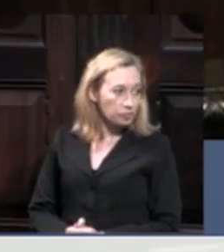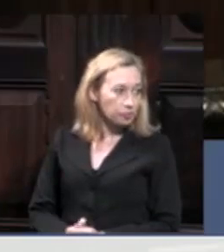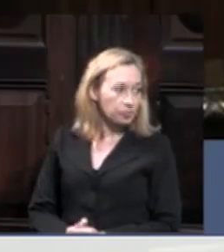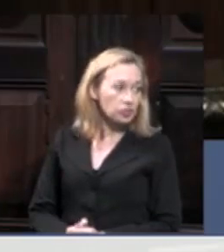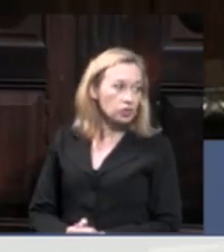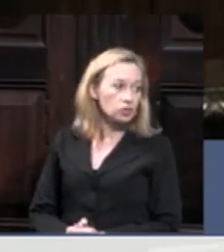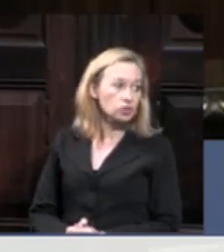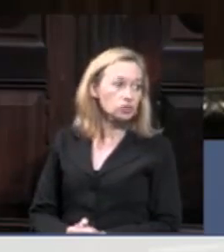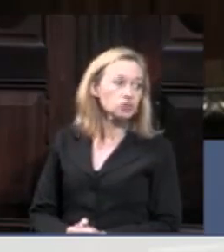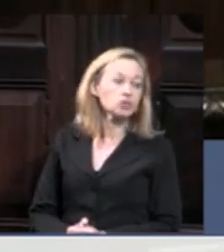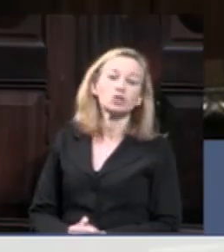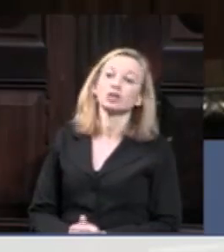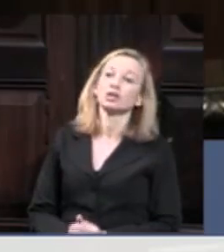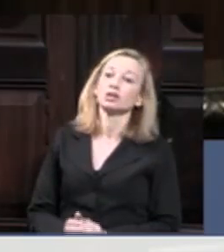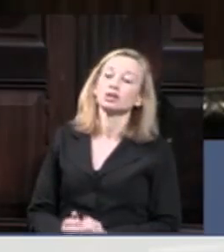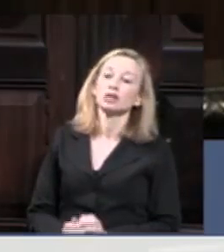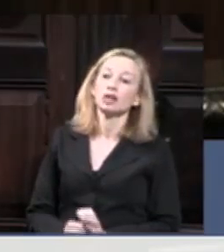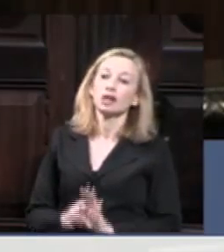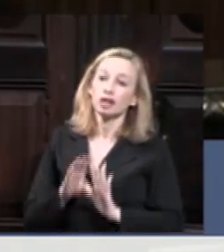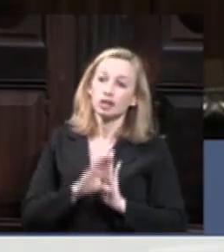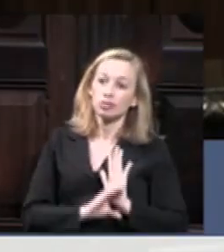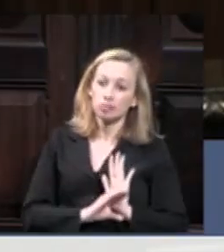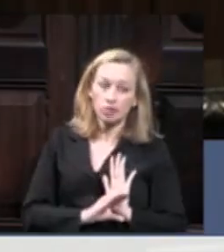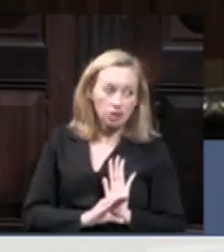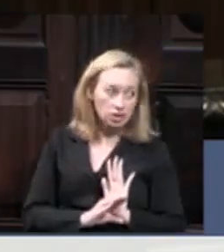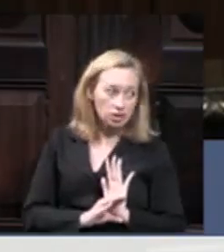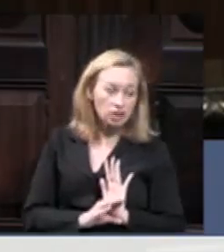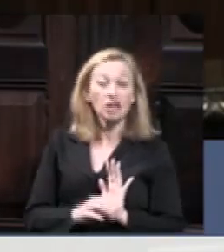pagos, praticados, melhor dizendo,